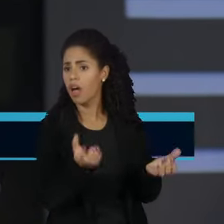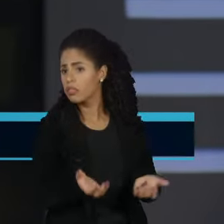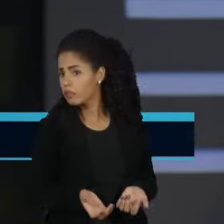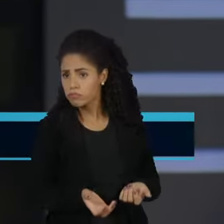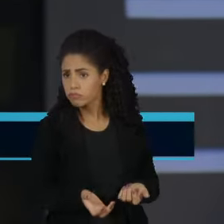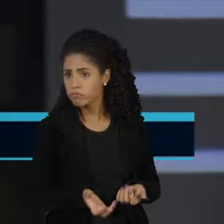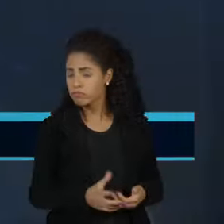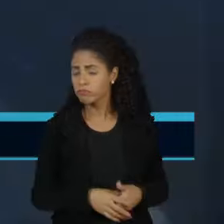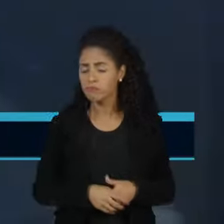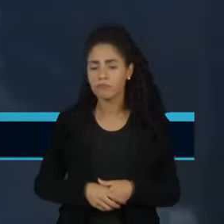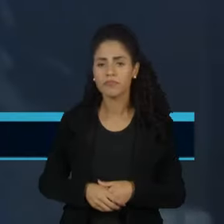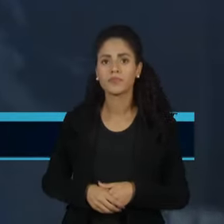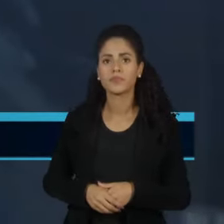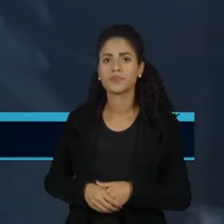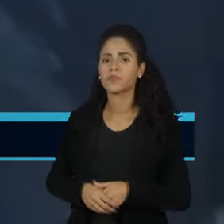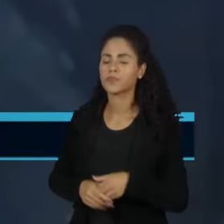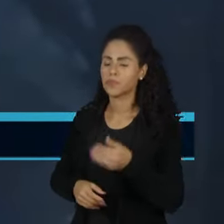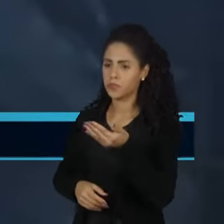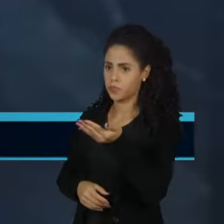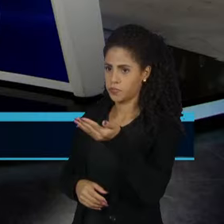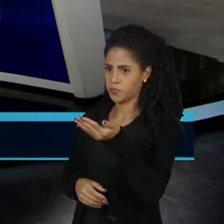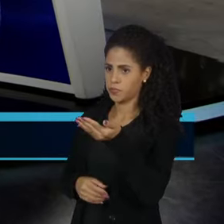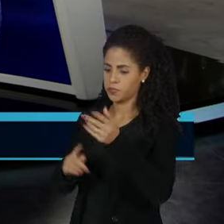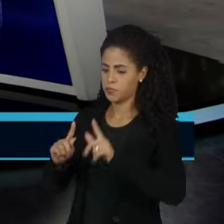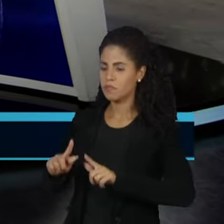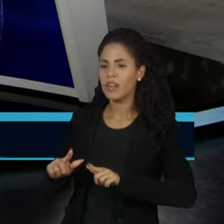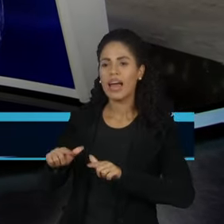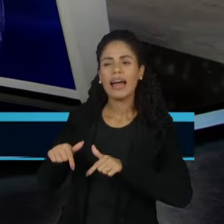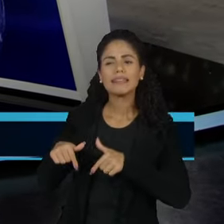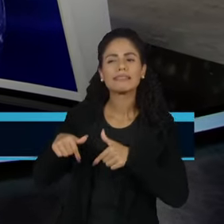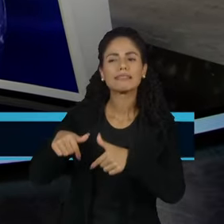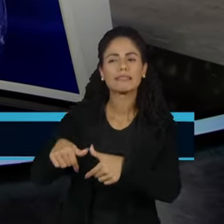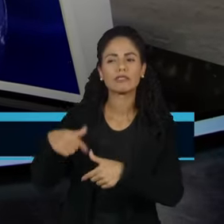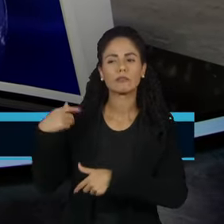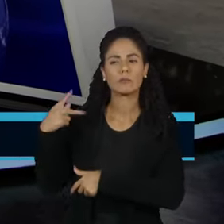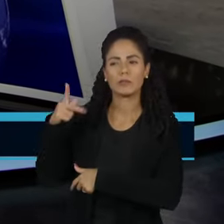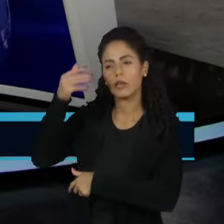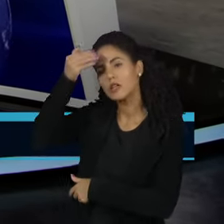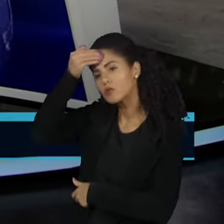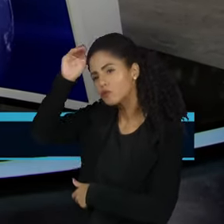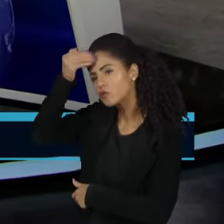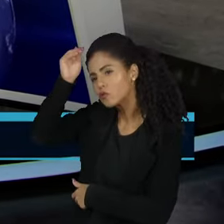condene. Agora, Denilde, essa atitude de Trump, né, representa uma